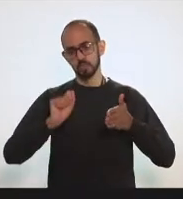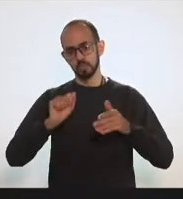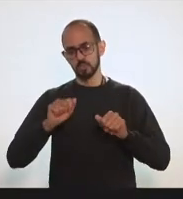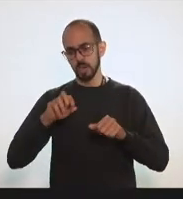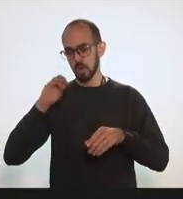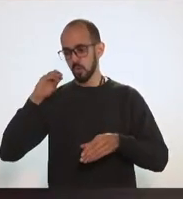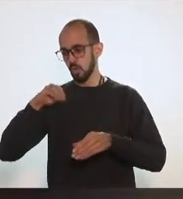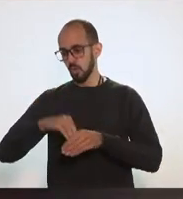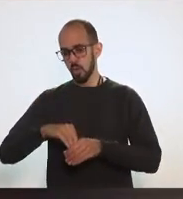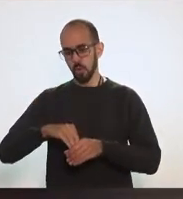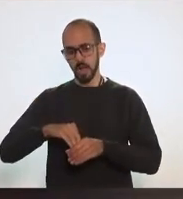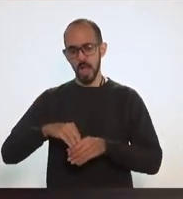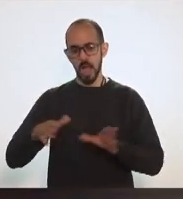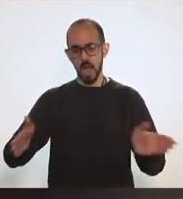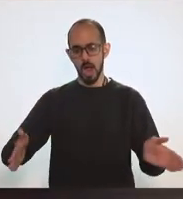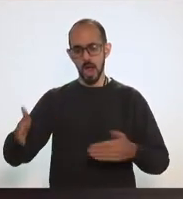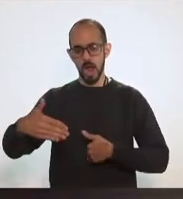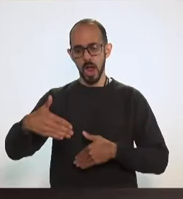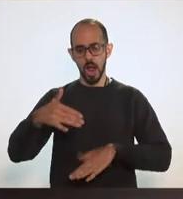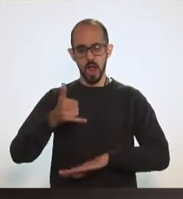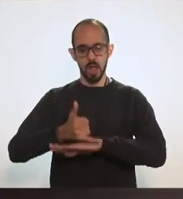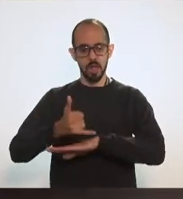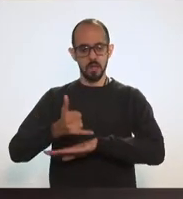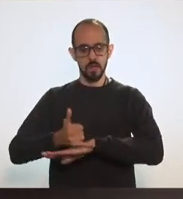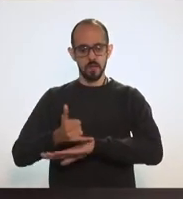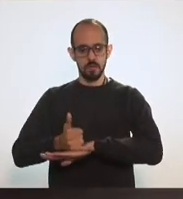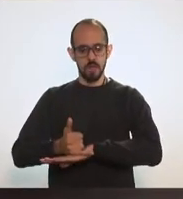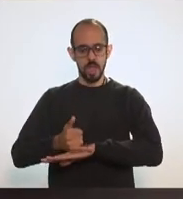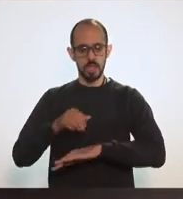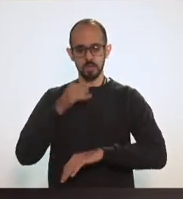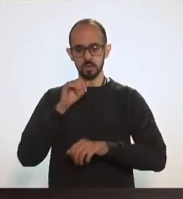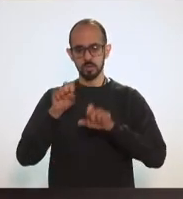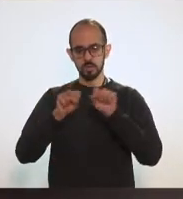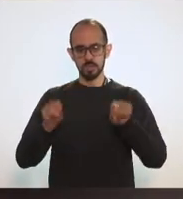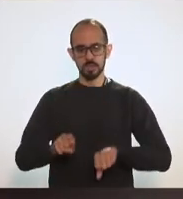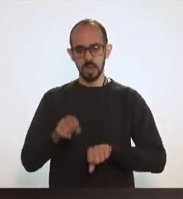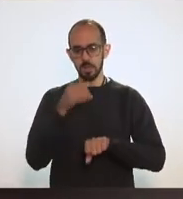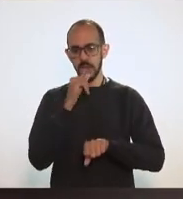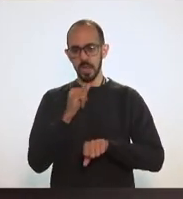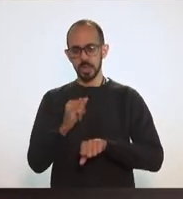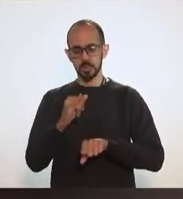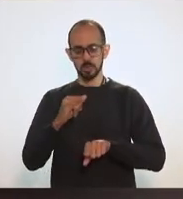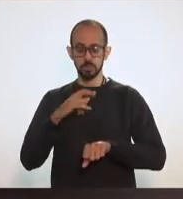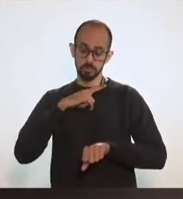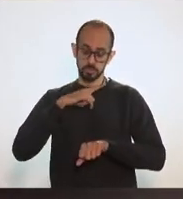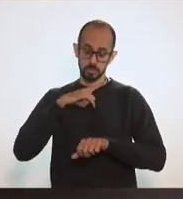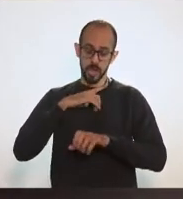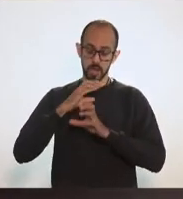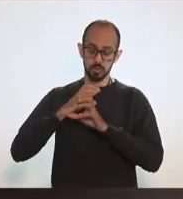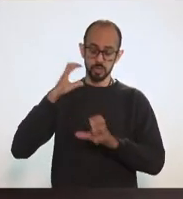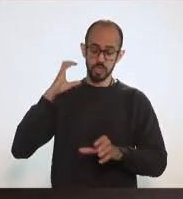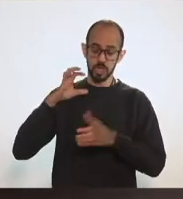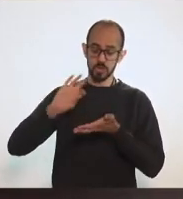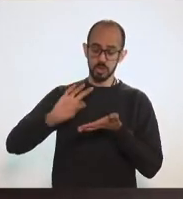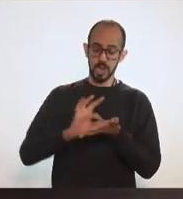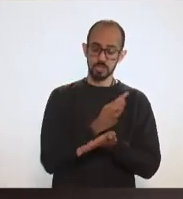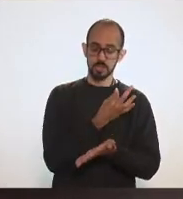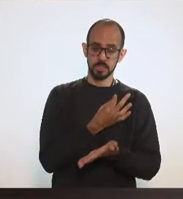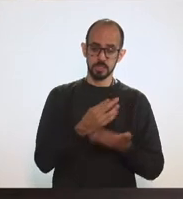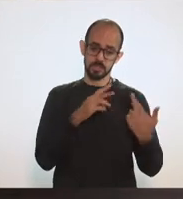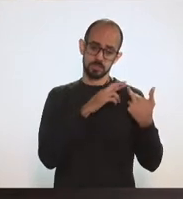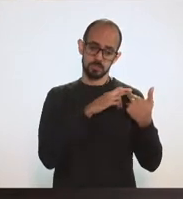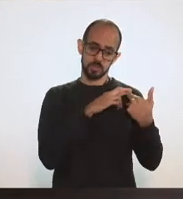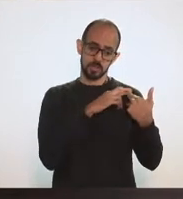contêiner e do sistema elétrico. Nós sabemos que existe um engenheiro acima que é o grande